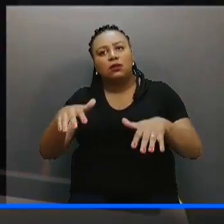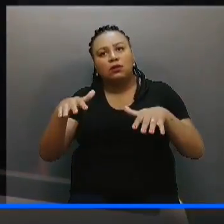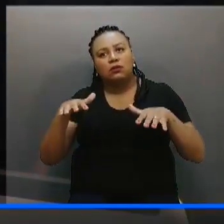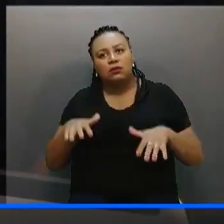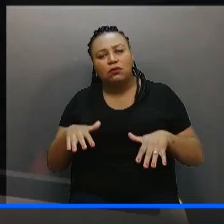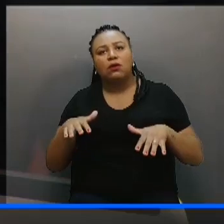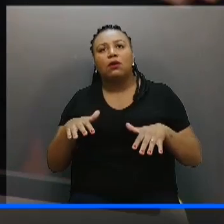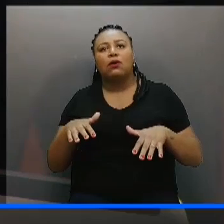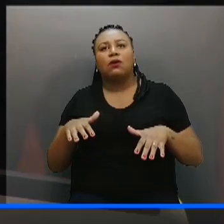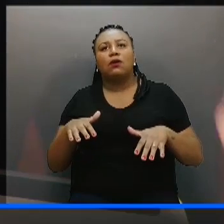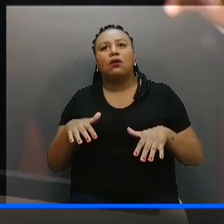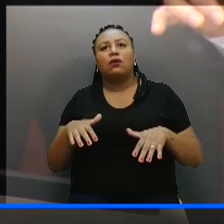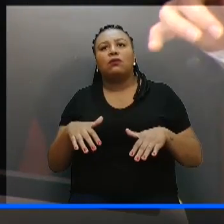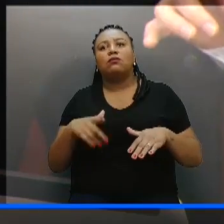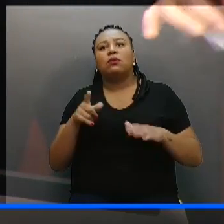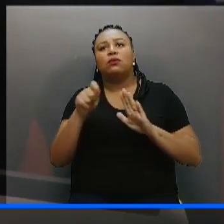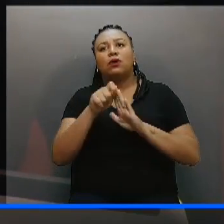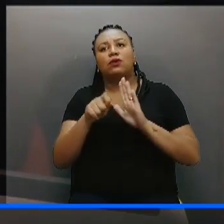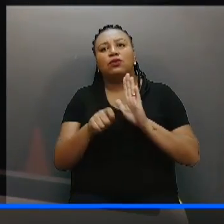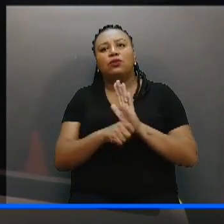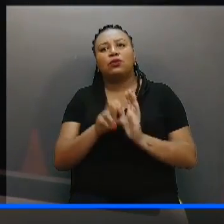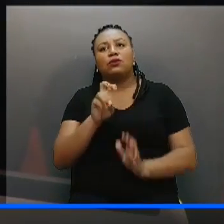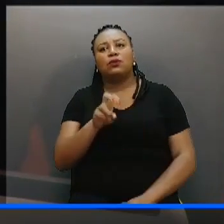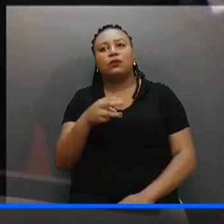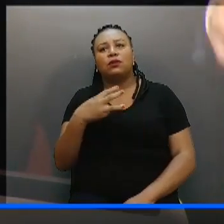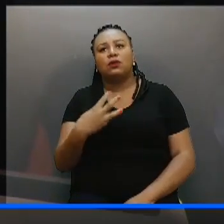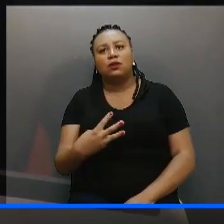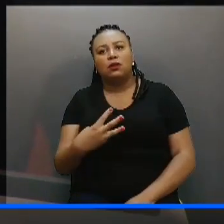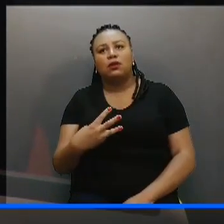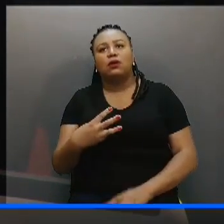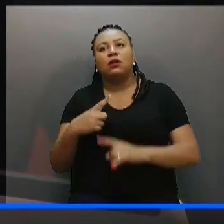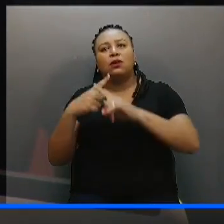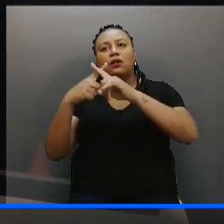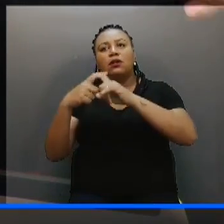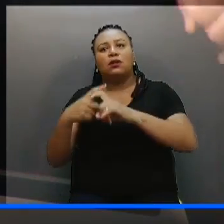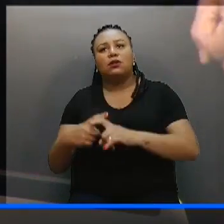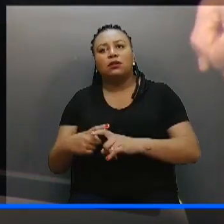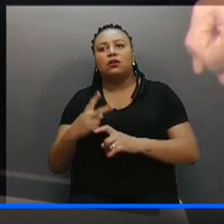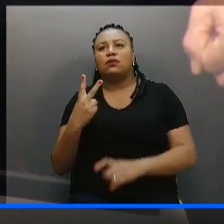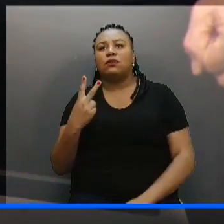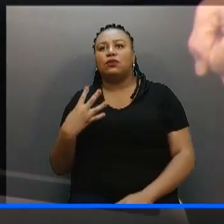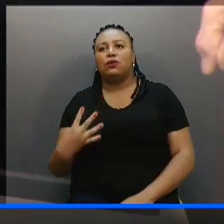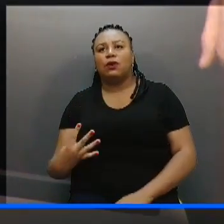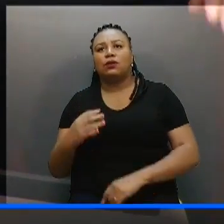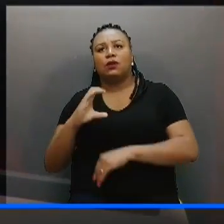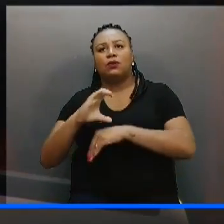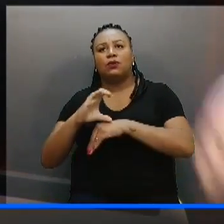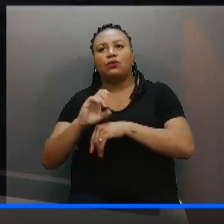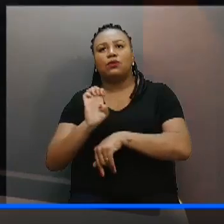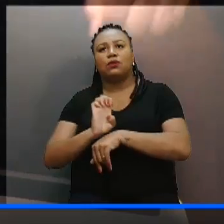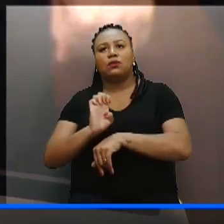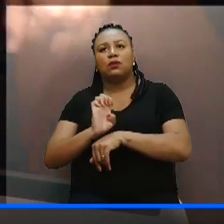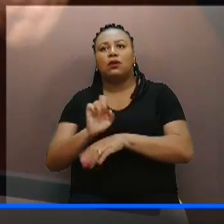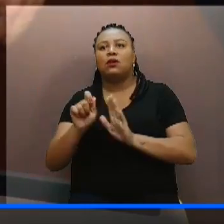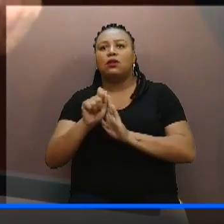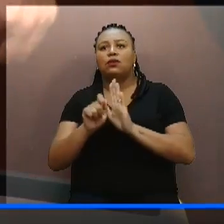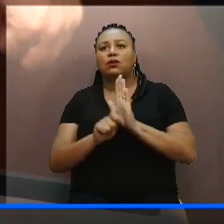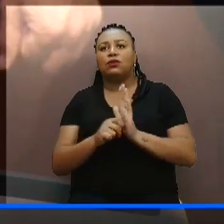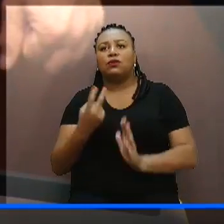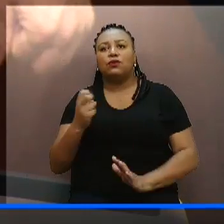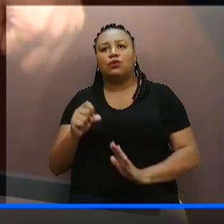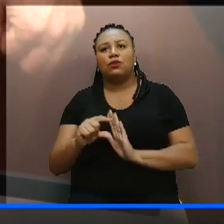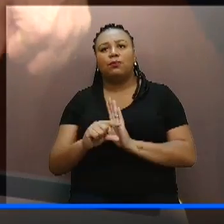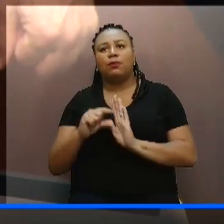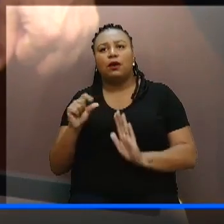legislativa nos termos do artigo 53 inciso 24 da constituição estadual e do artigo 28 parágrafo